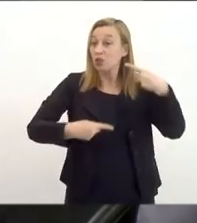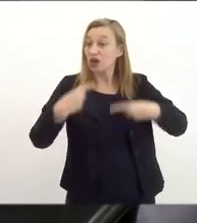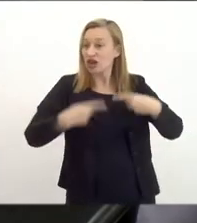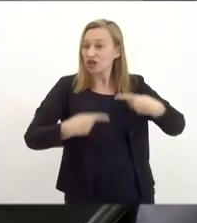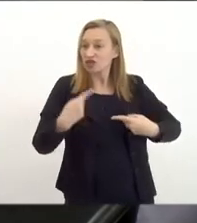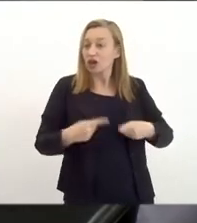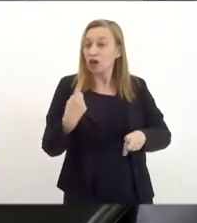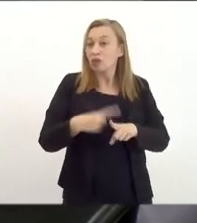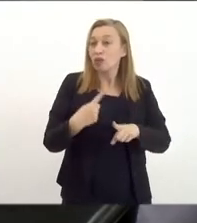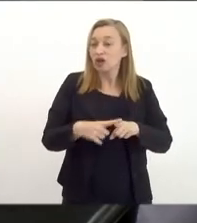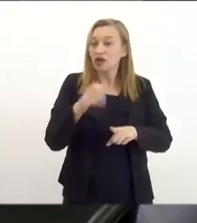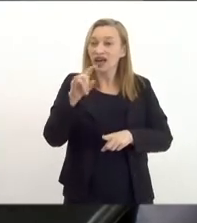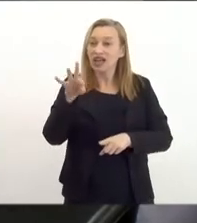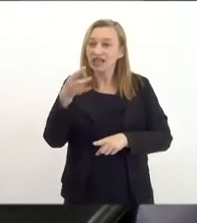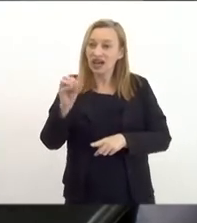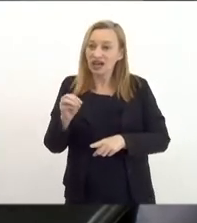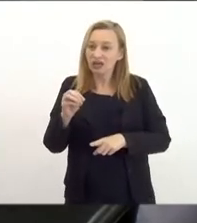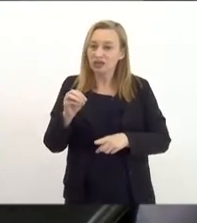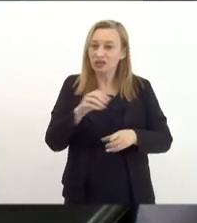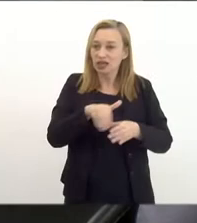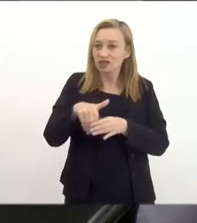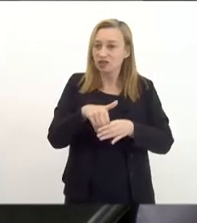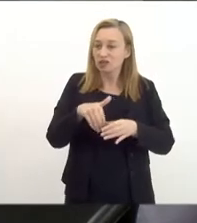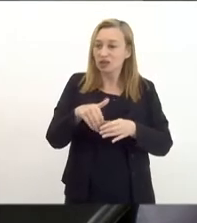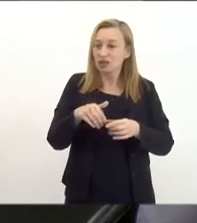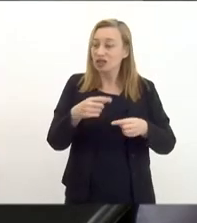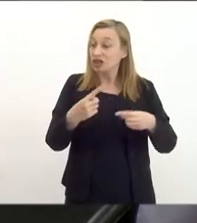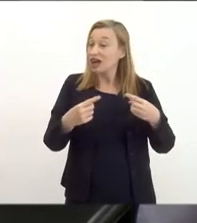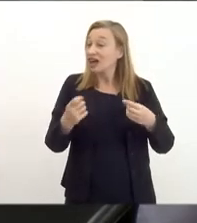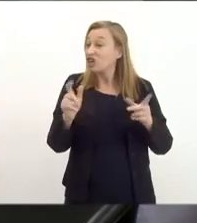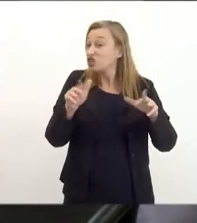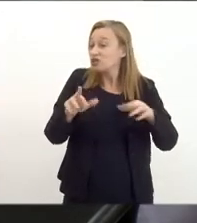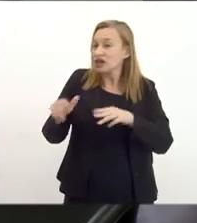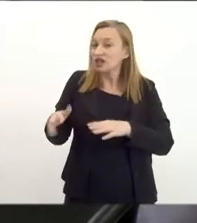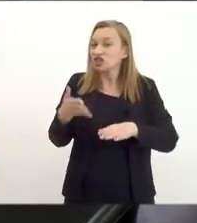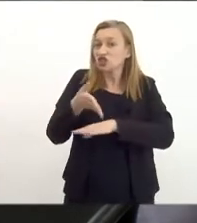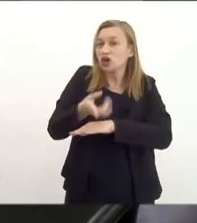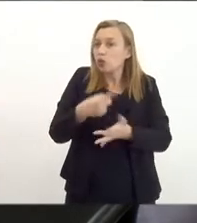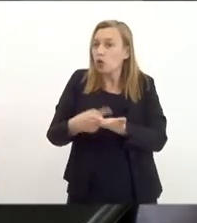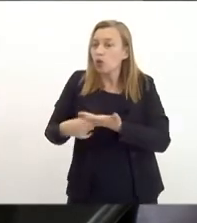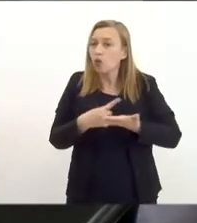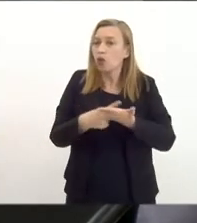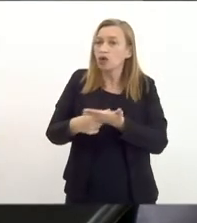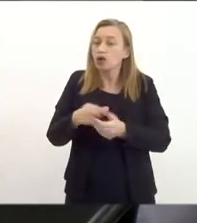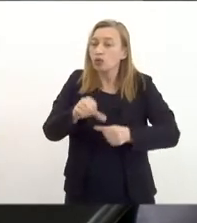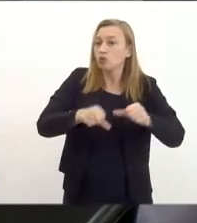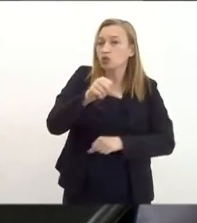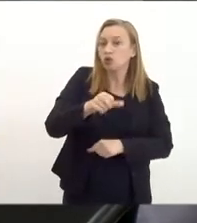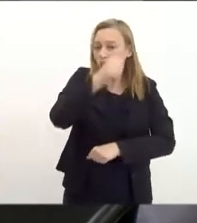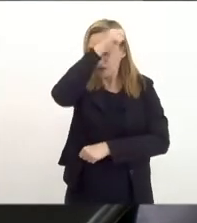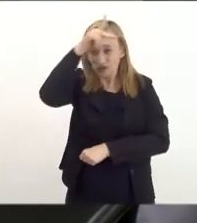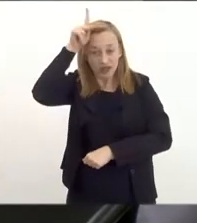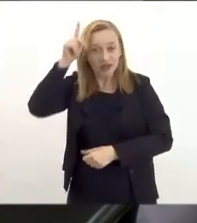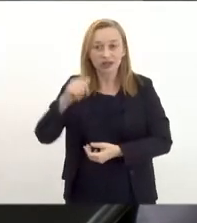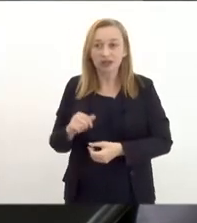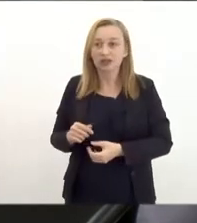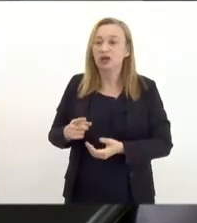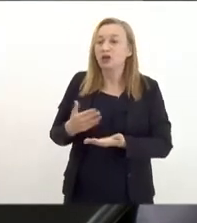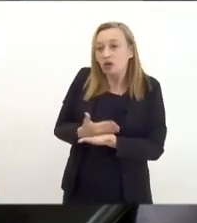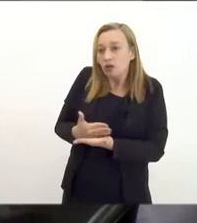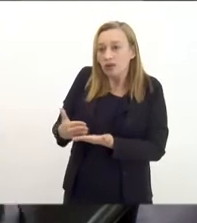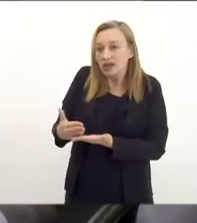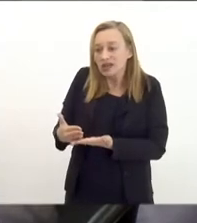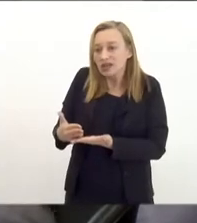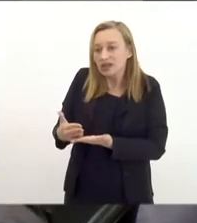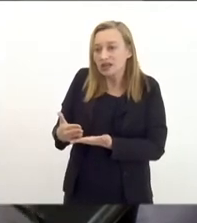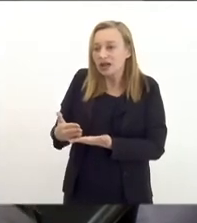porque os calendários eleitorais não são os mesmos a gente começa a chegar a um acordo mudou o prefeito quando a gente começa